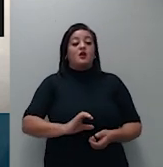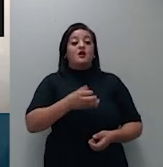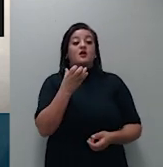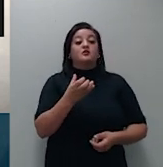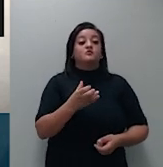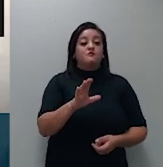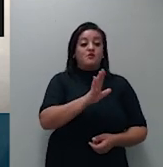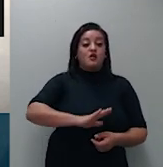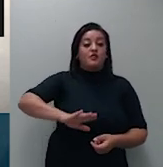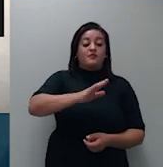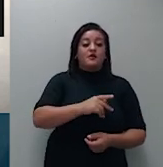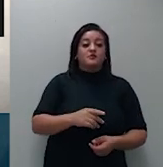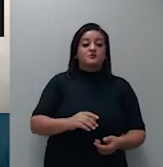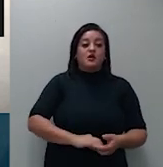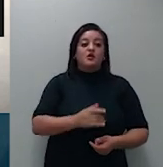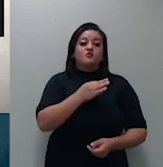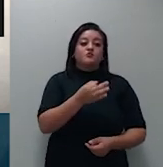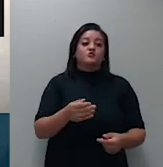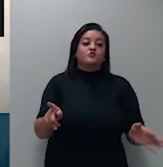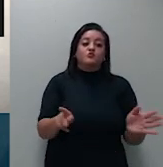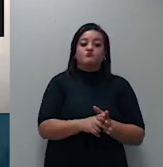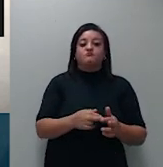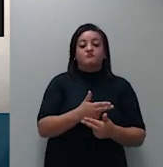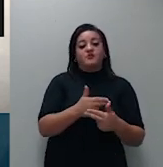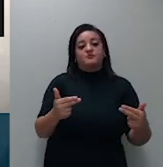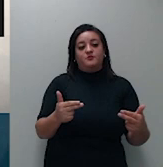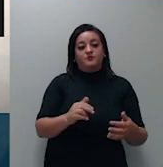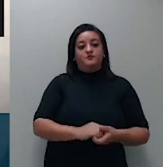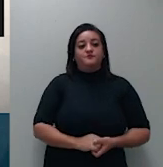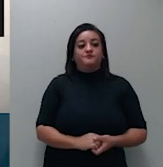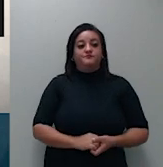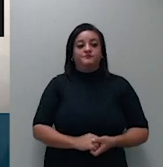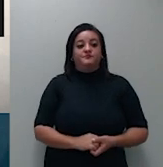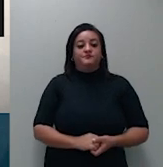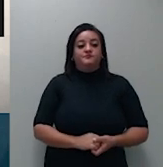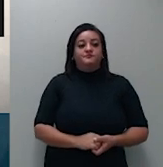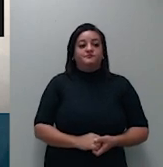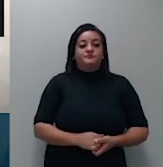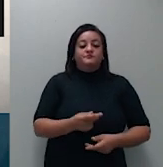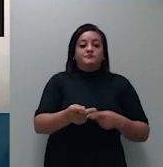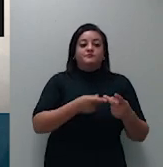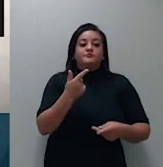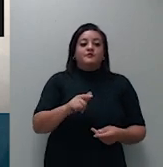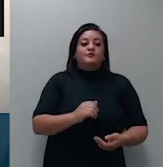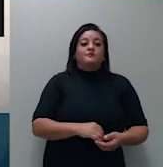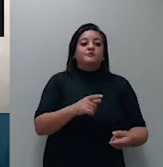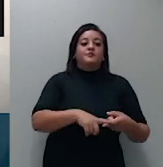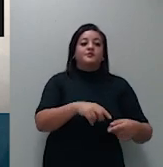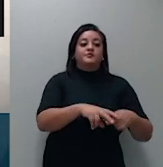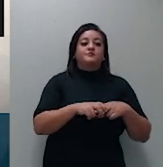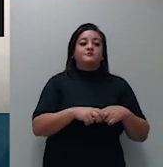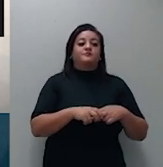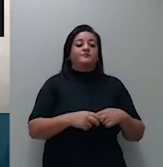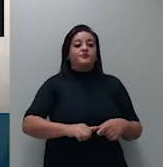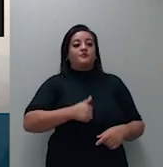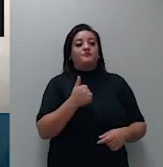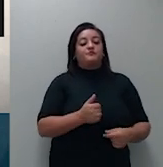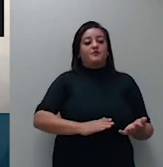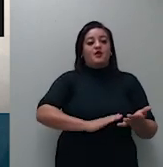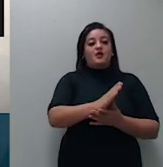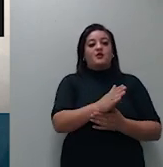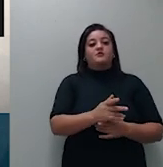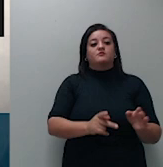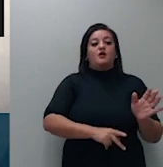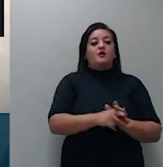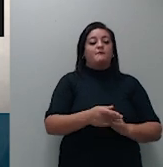decidindo acerca do destino do mesmo patrimônio e o retorno portanto uma